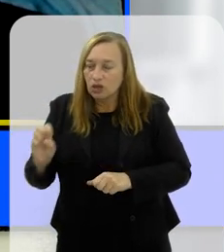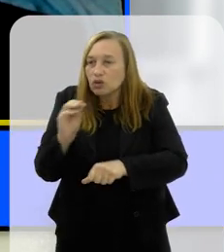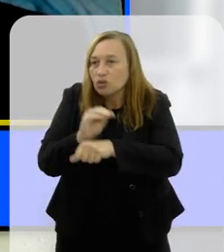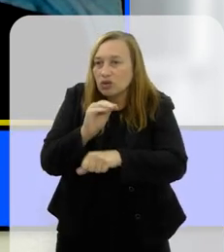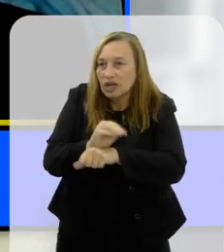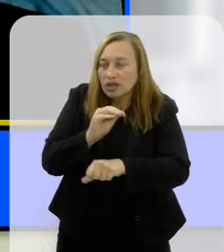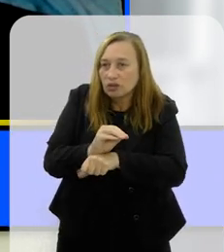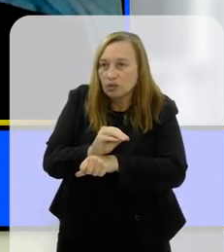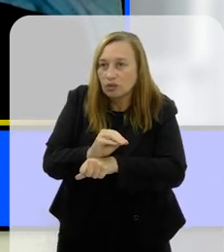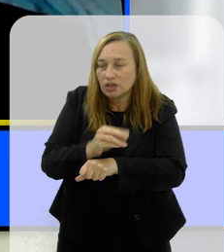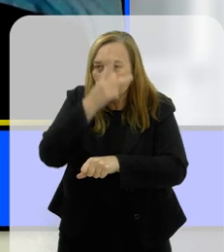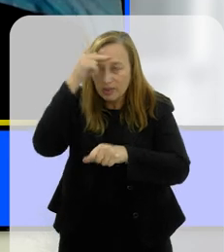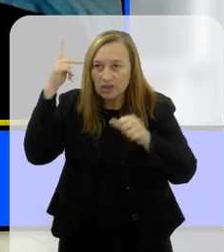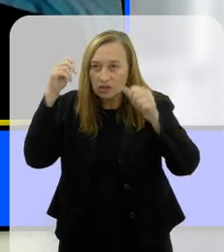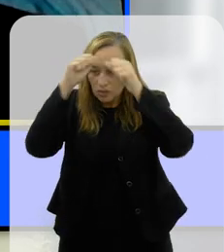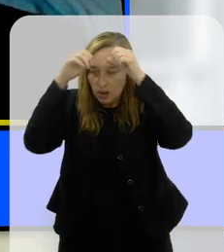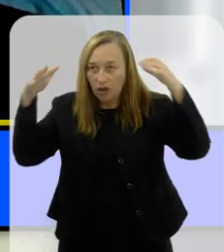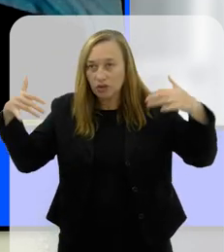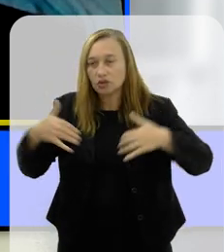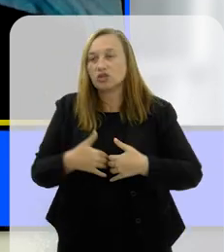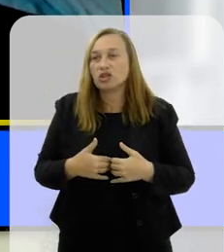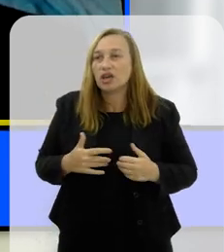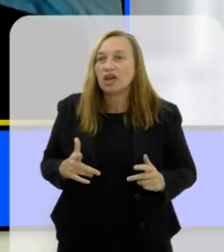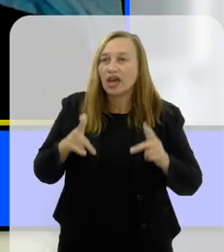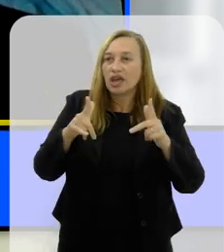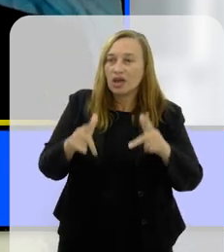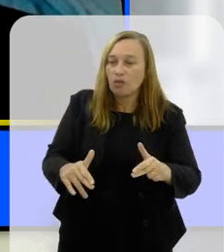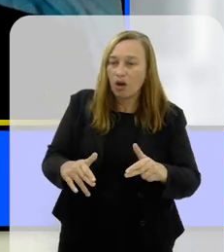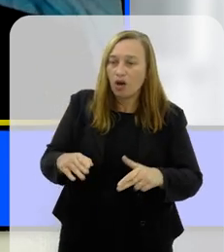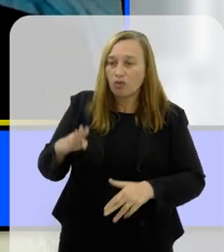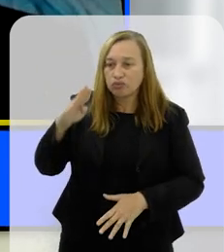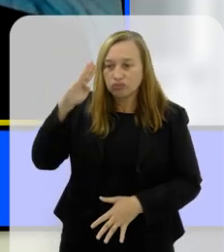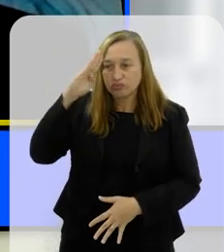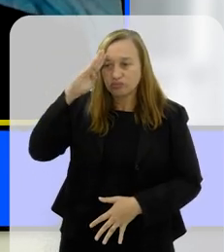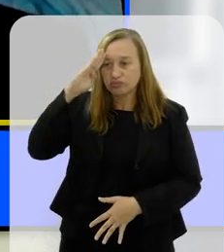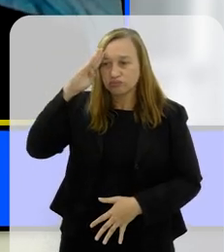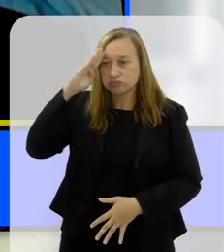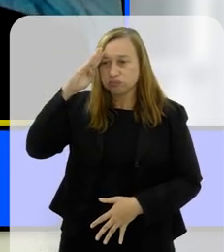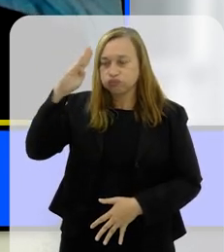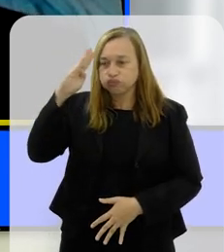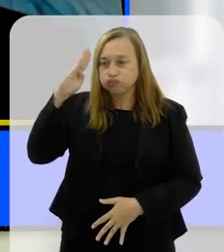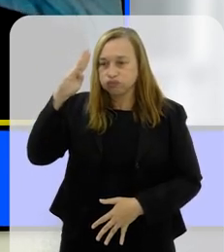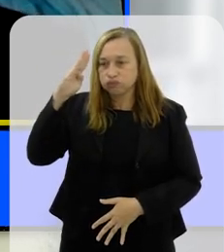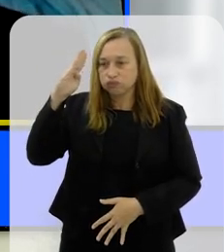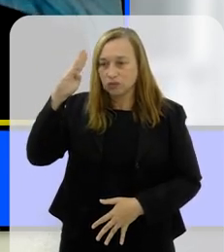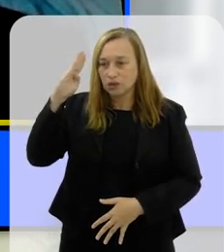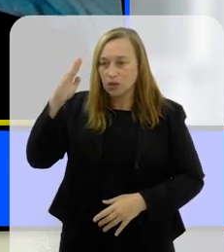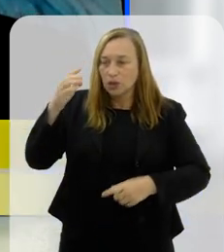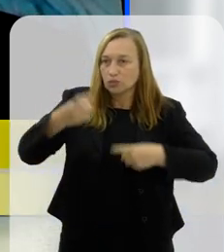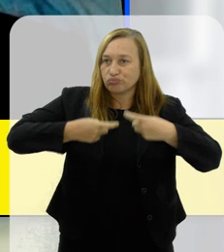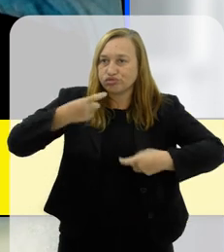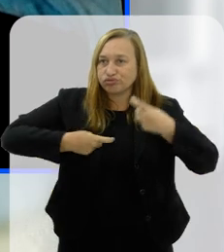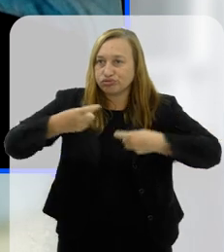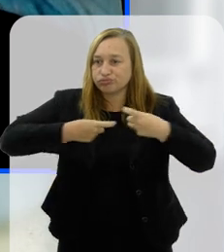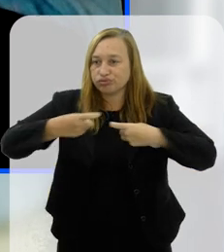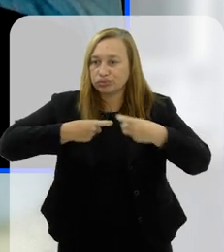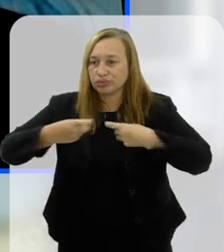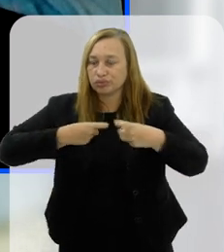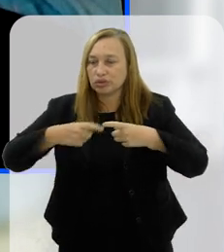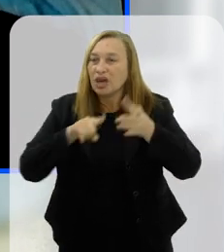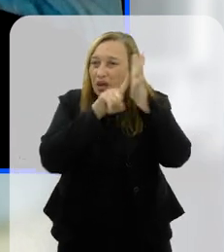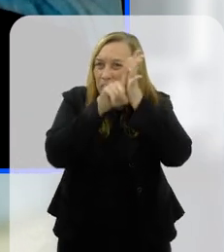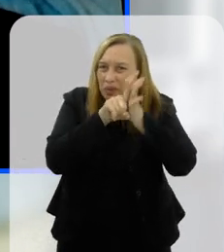é comparado ao estresse de um soldado no Fronte de uma guerra né Essa pesquisa